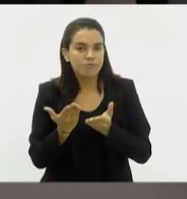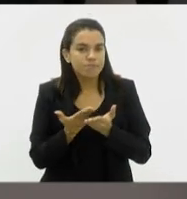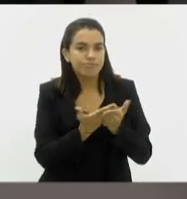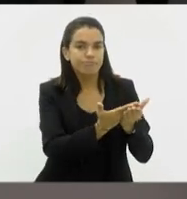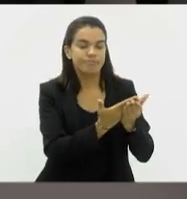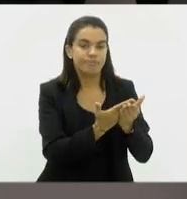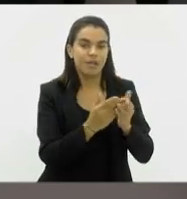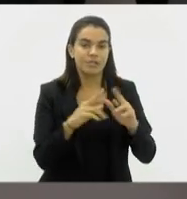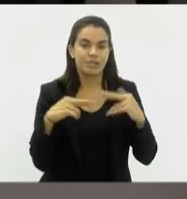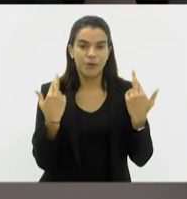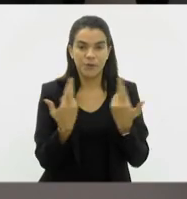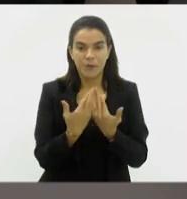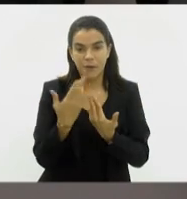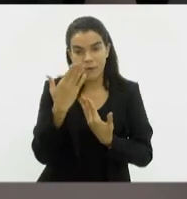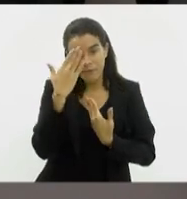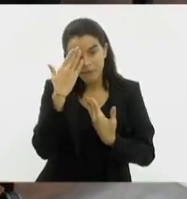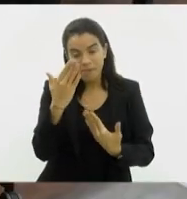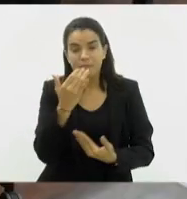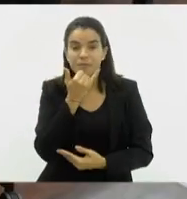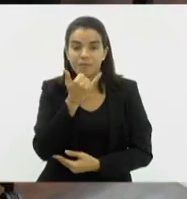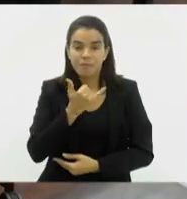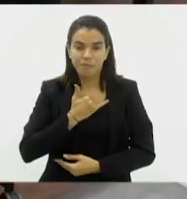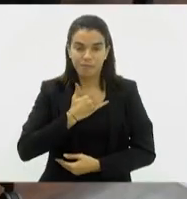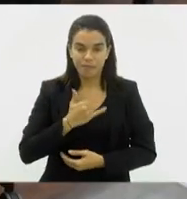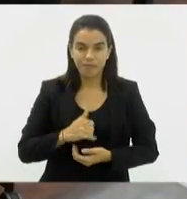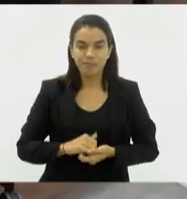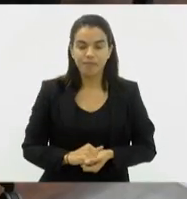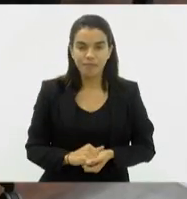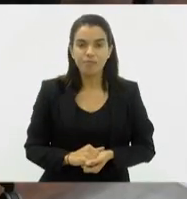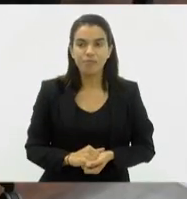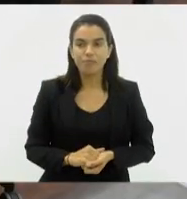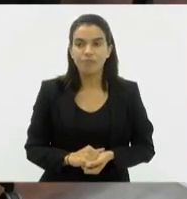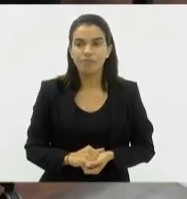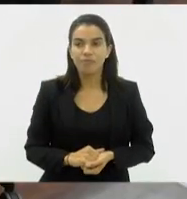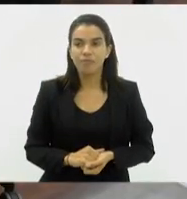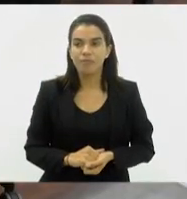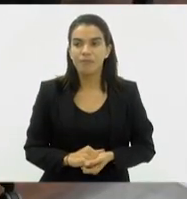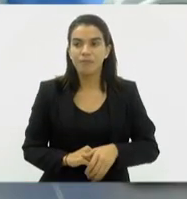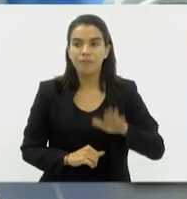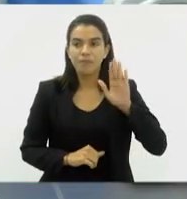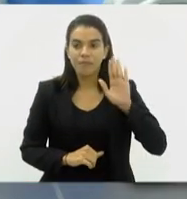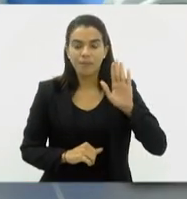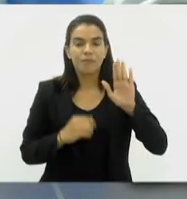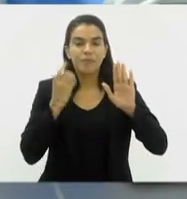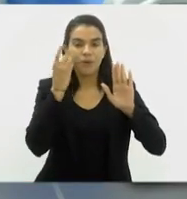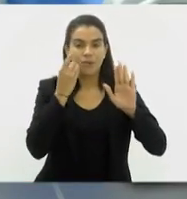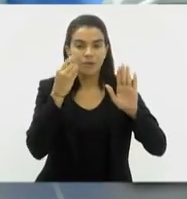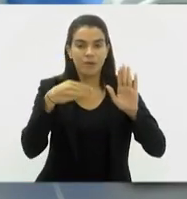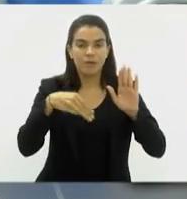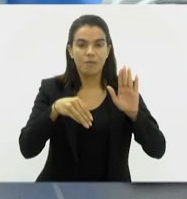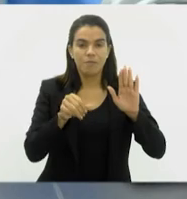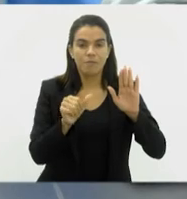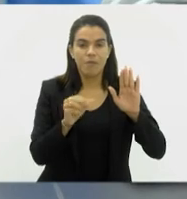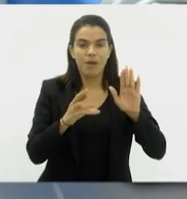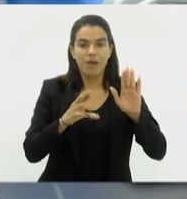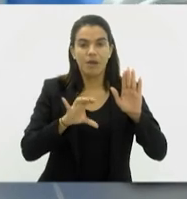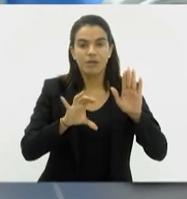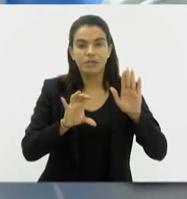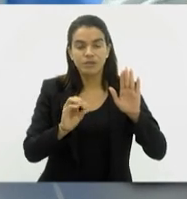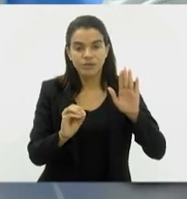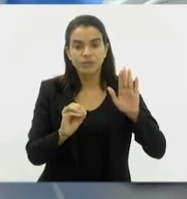nesta reunião obrigada E mais uma vez desculpa Obrigada questão de ordem Deputado Márcio Gualberto é só para fazer algumas